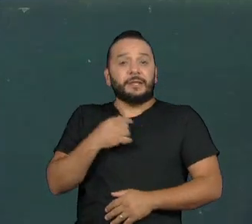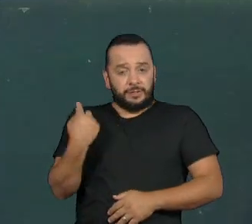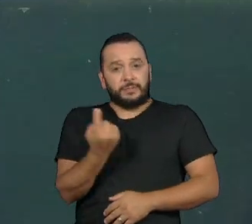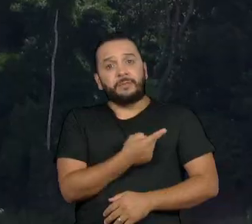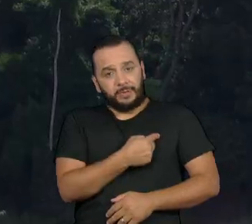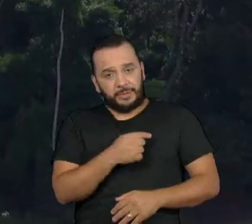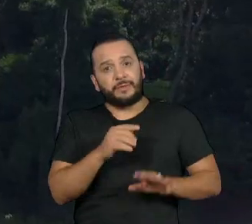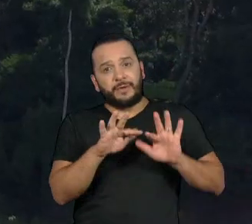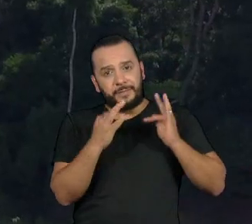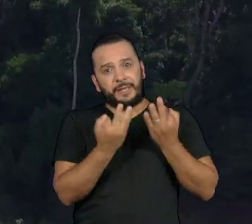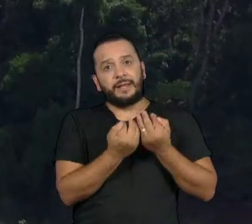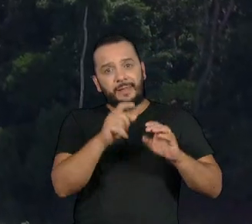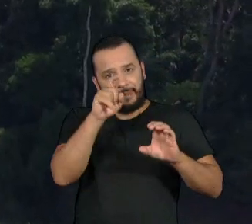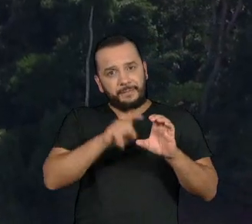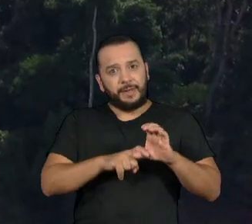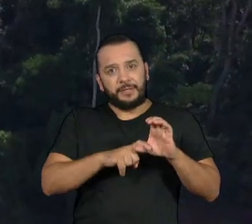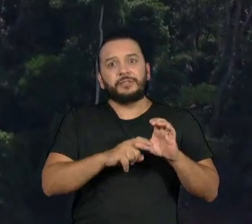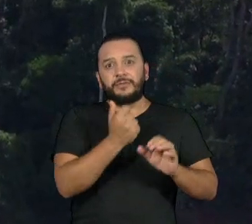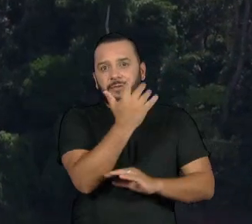para viver.